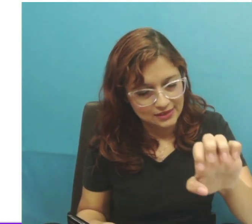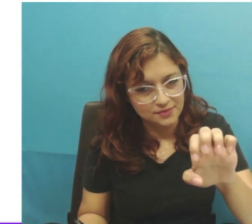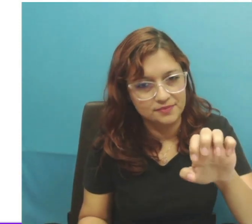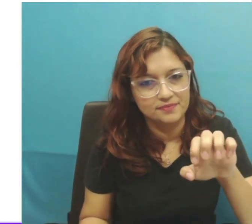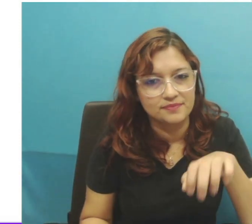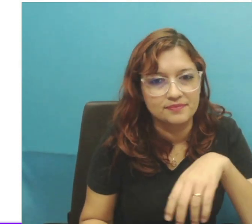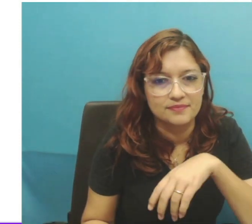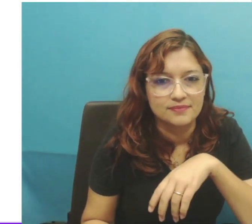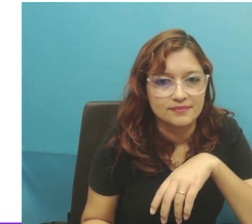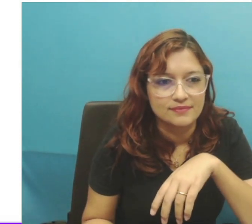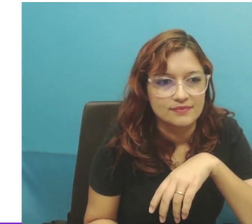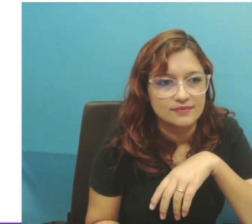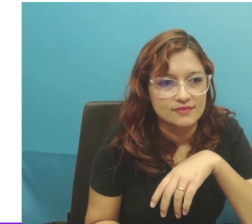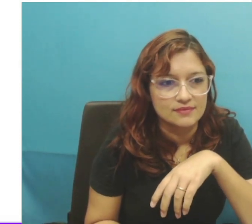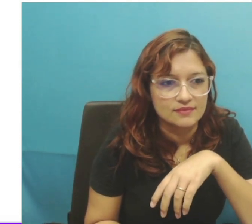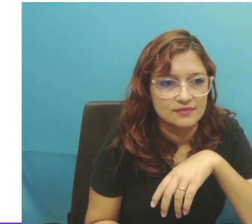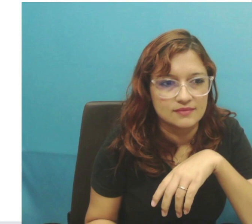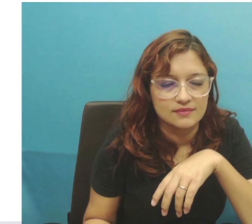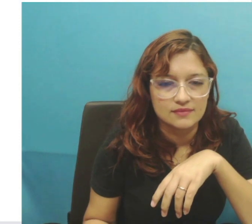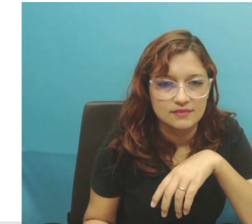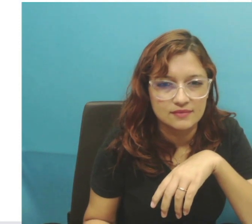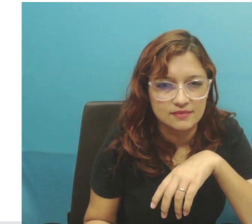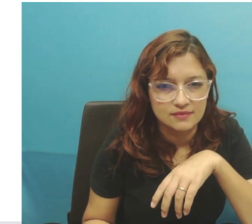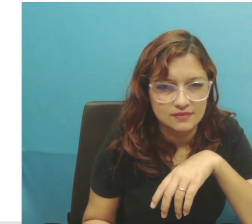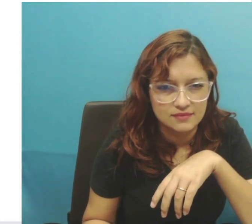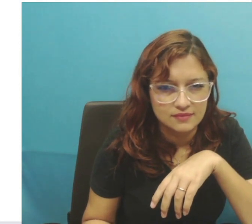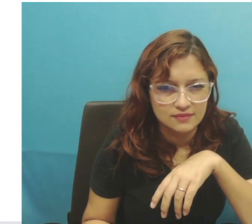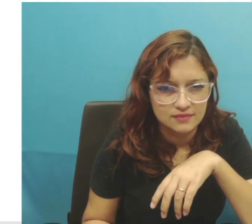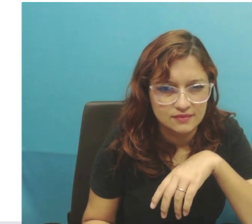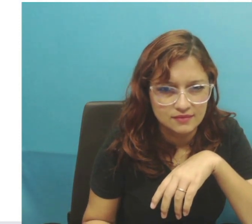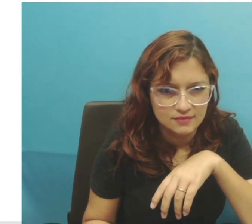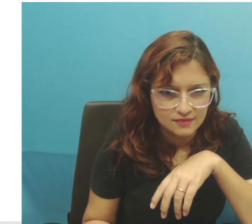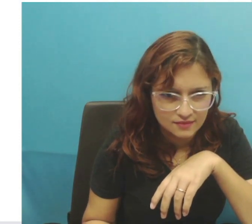Então, por isso eu usei a palavra se.